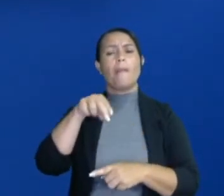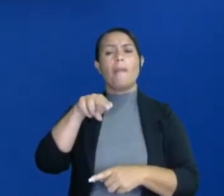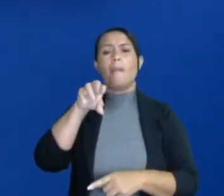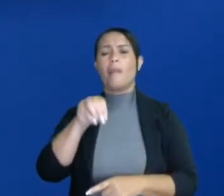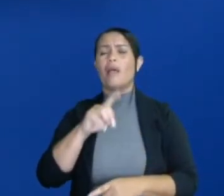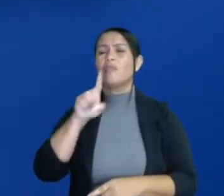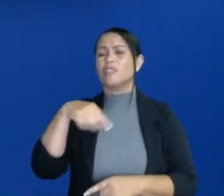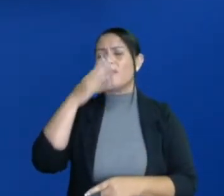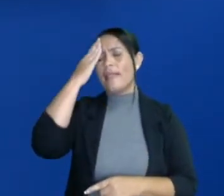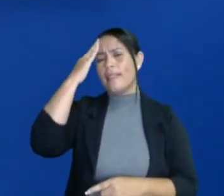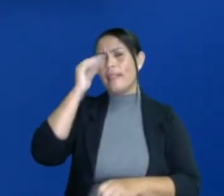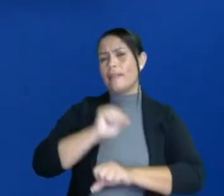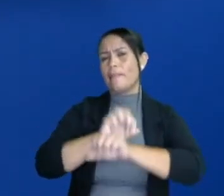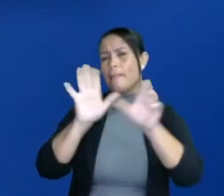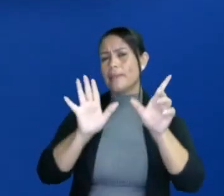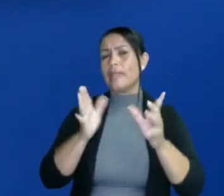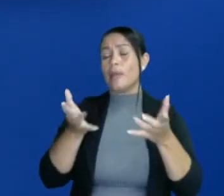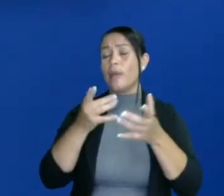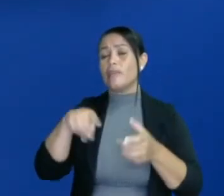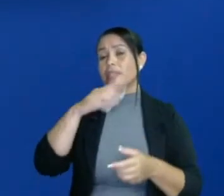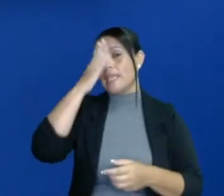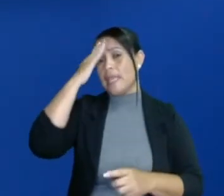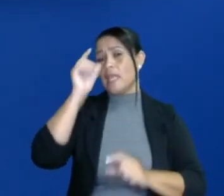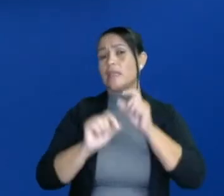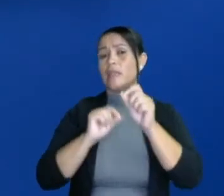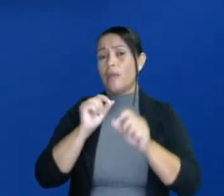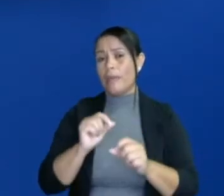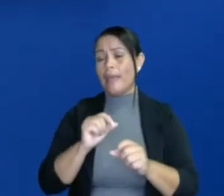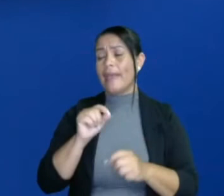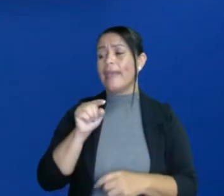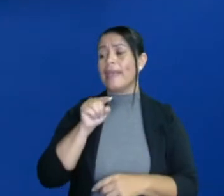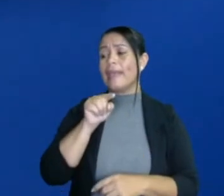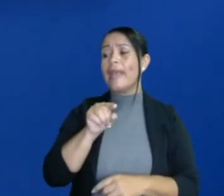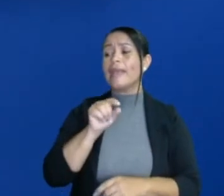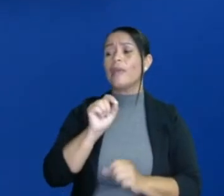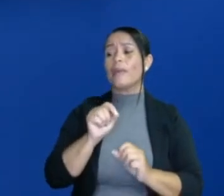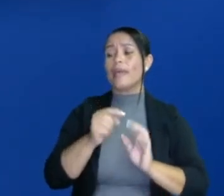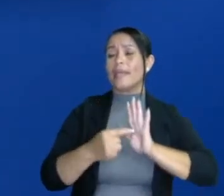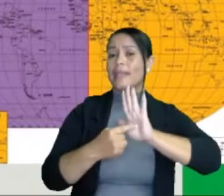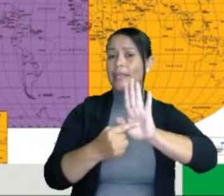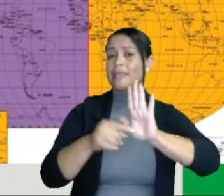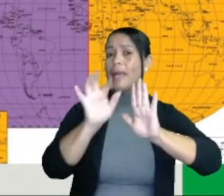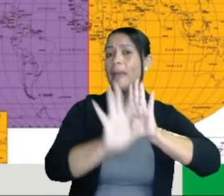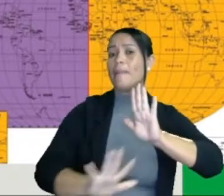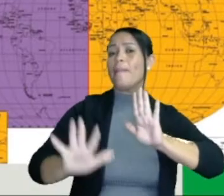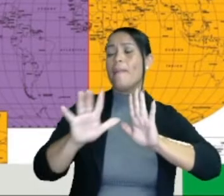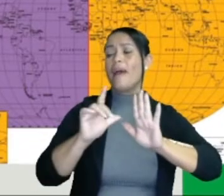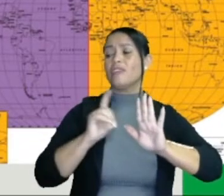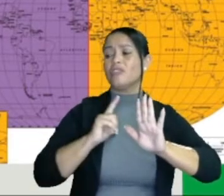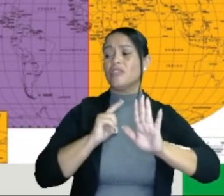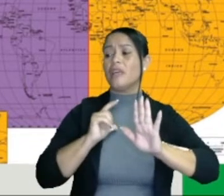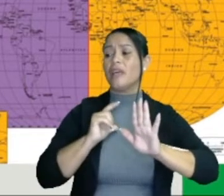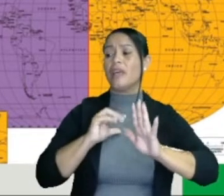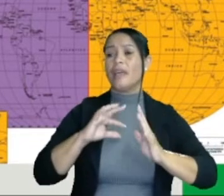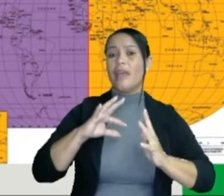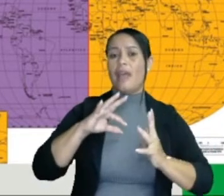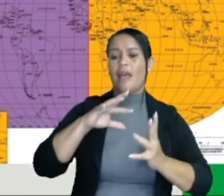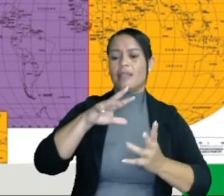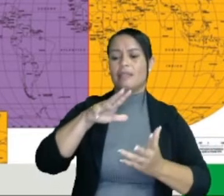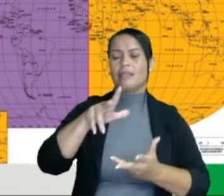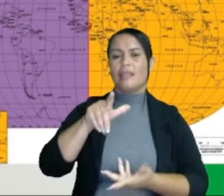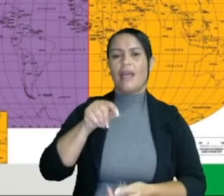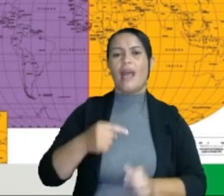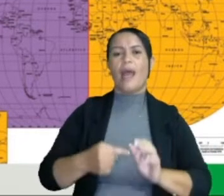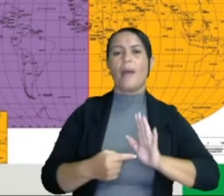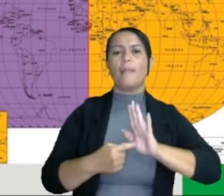sobre essa questão. Mas aqui o que eu quero que você entenda é o seguinte, que aqui, nessa imagem, você tem a Terra sendo representada em um plano, né?